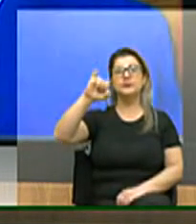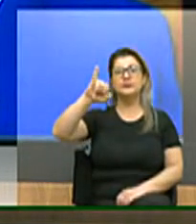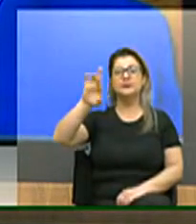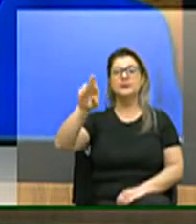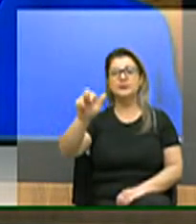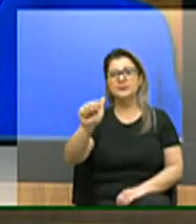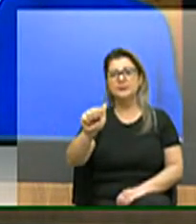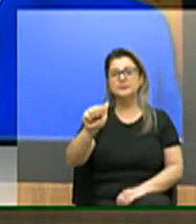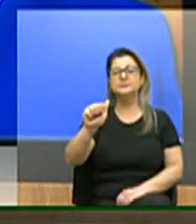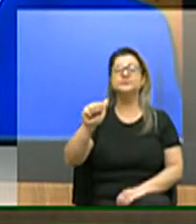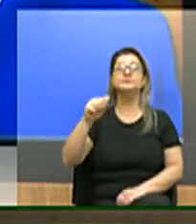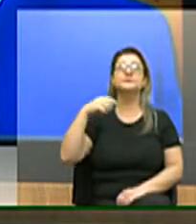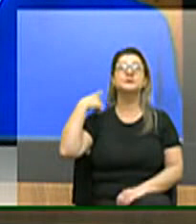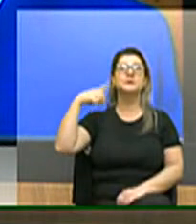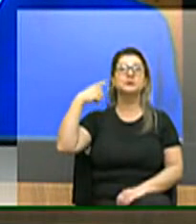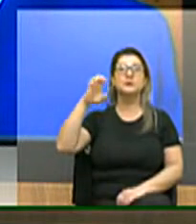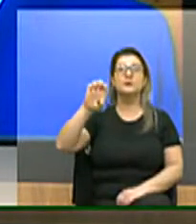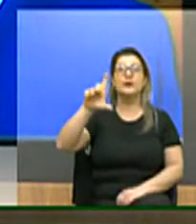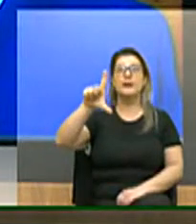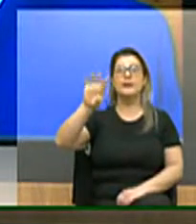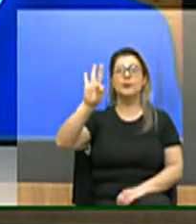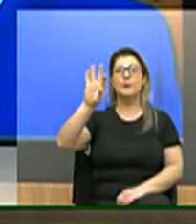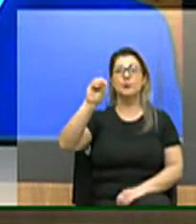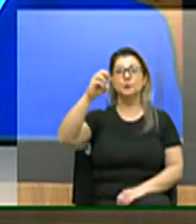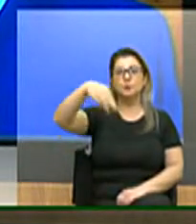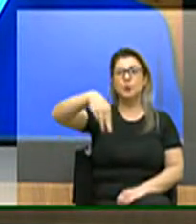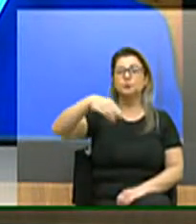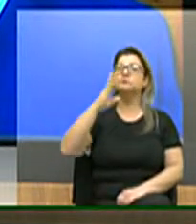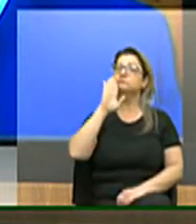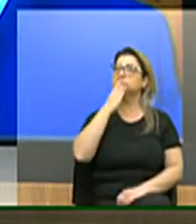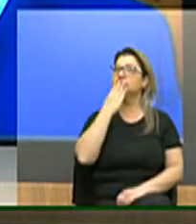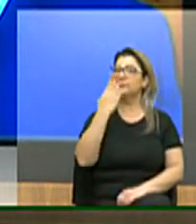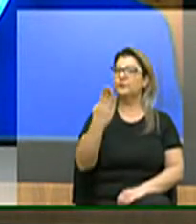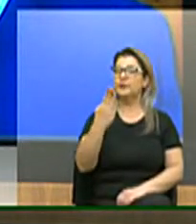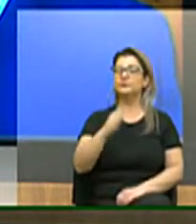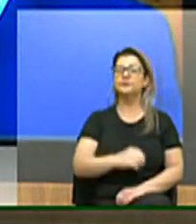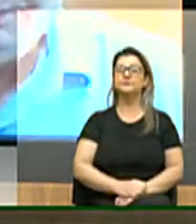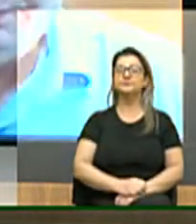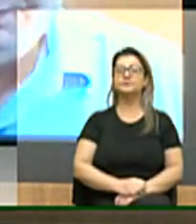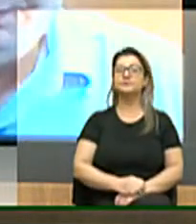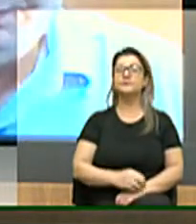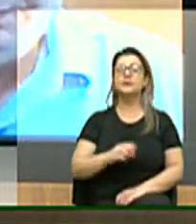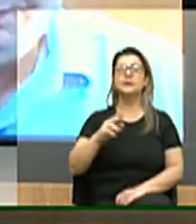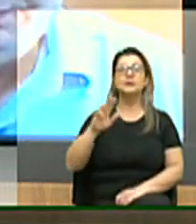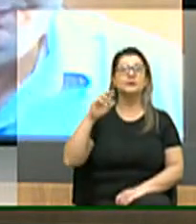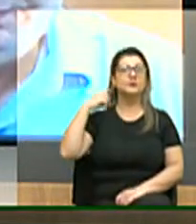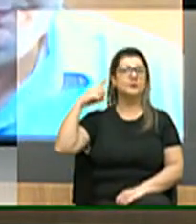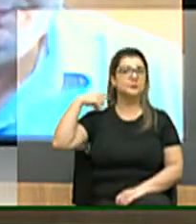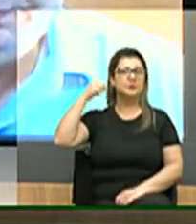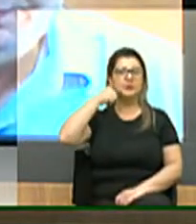Deputado Elton Weber. Favorável, senhor presidente. Deputada Franciane Bayer.